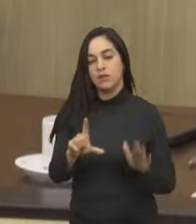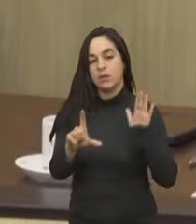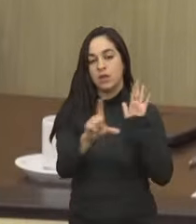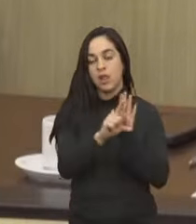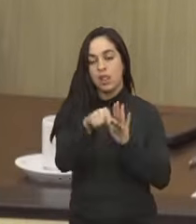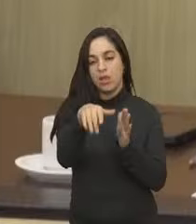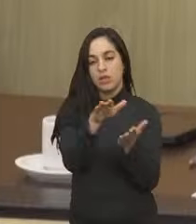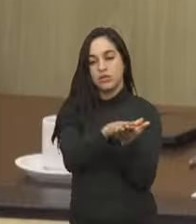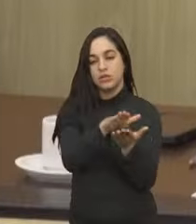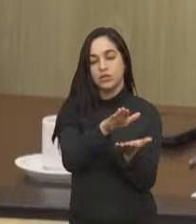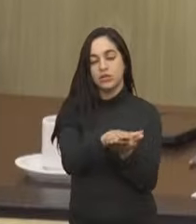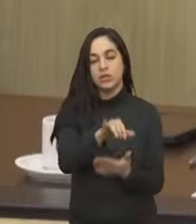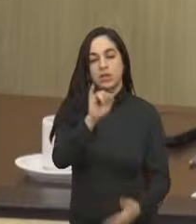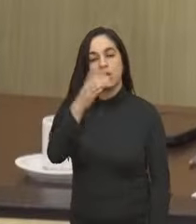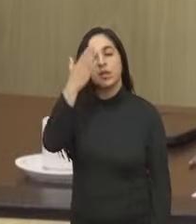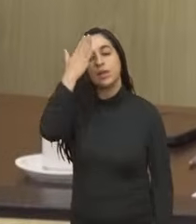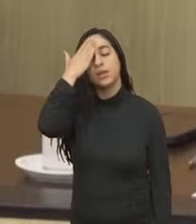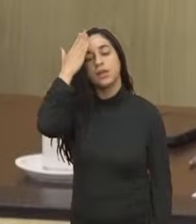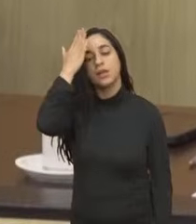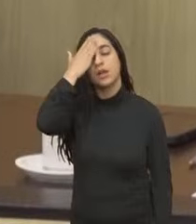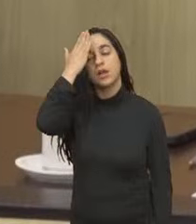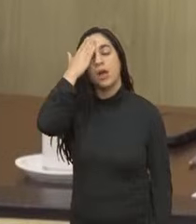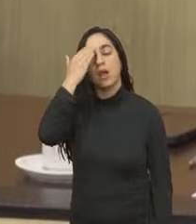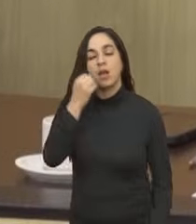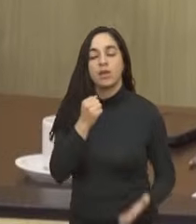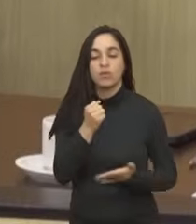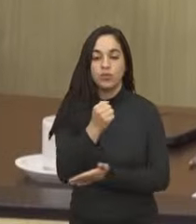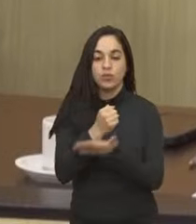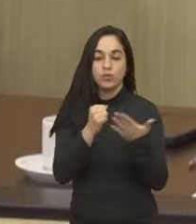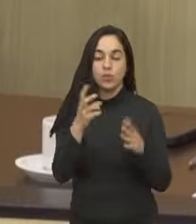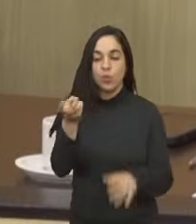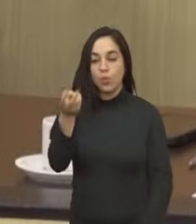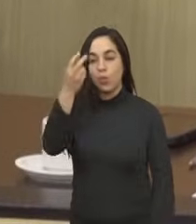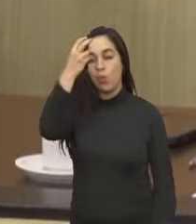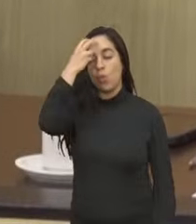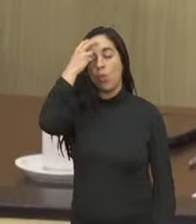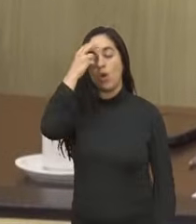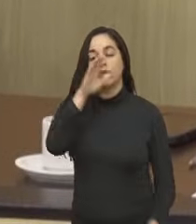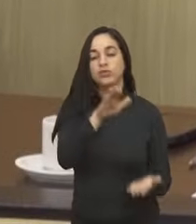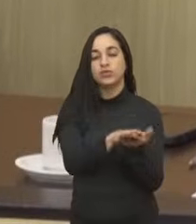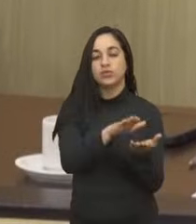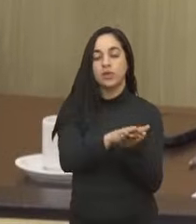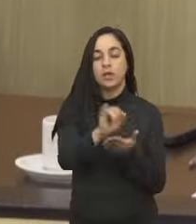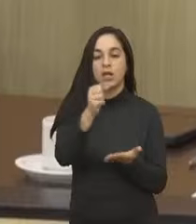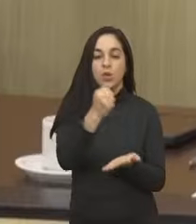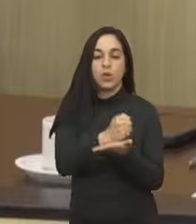Jacareí, considerando que a Fundação Cultural de Jacareí celebrou o contrato número